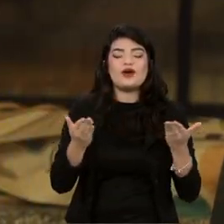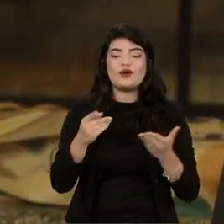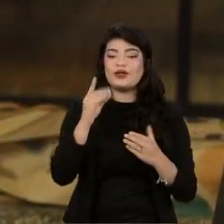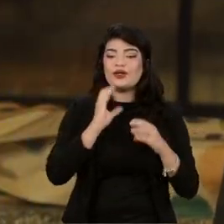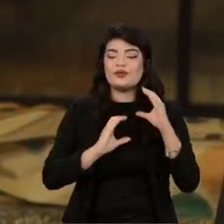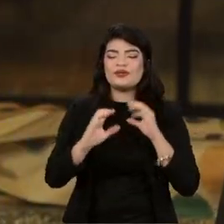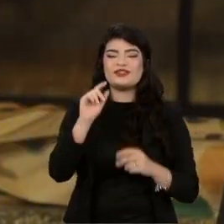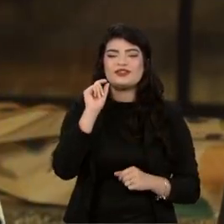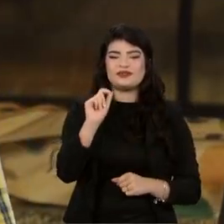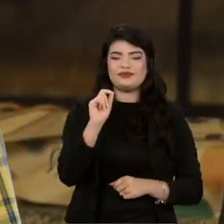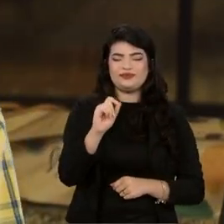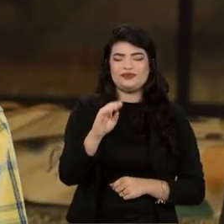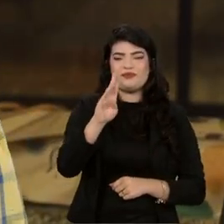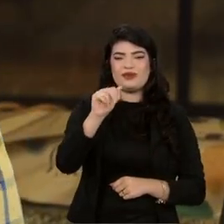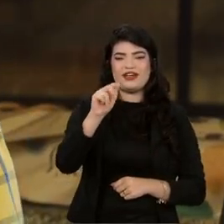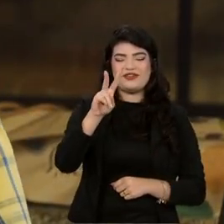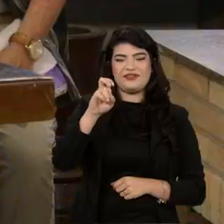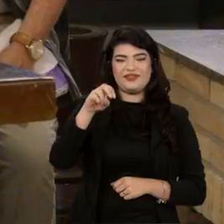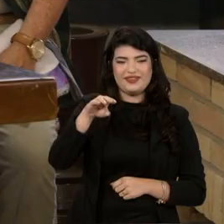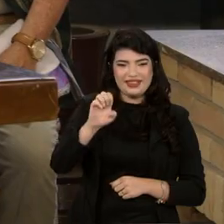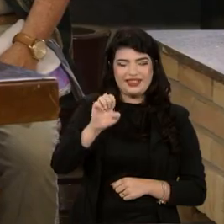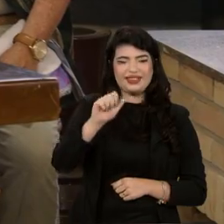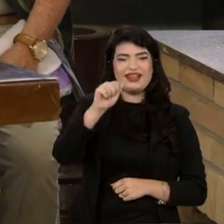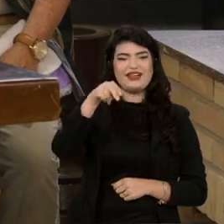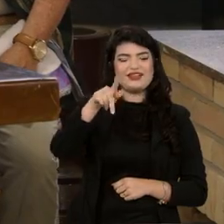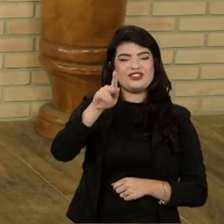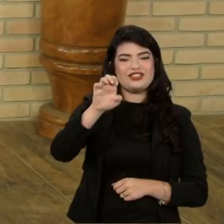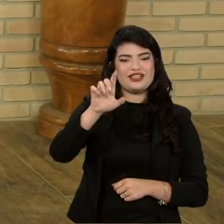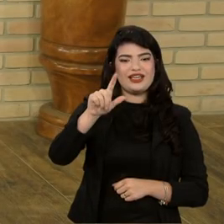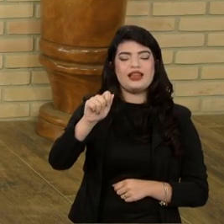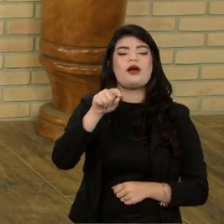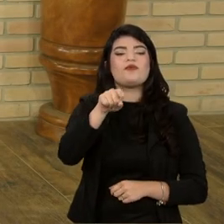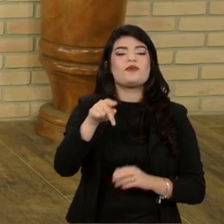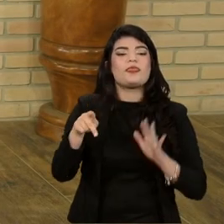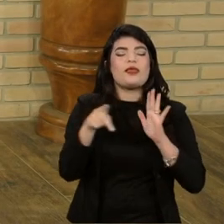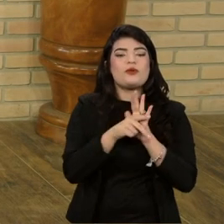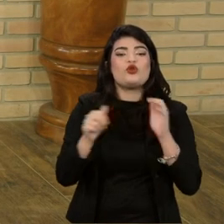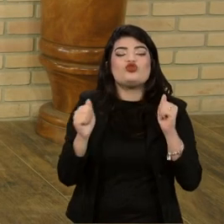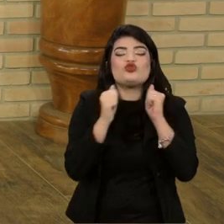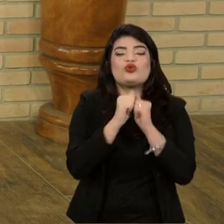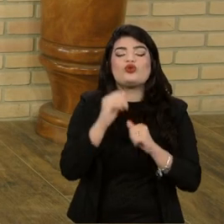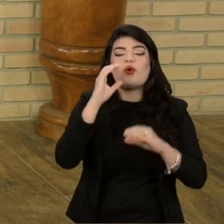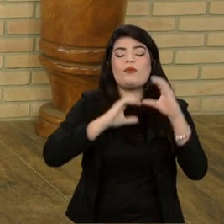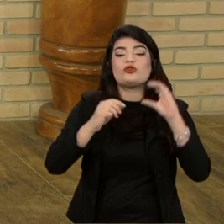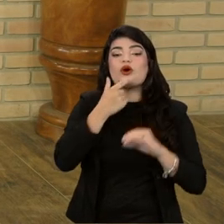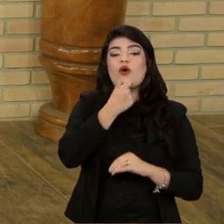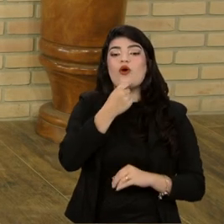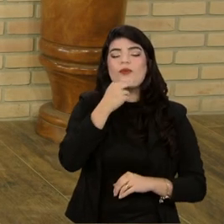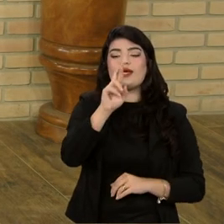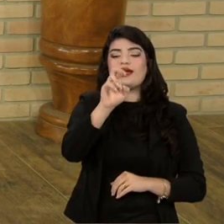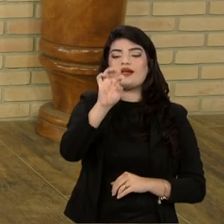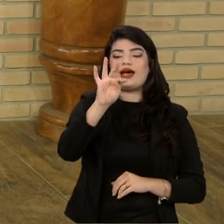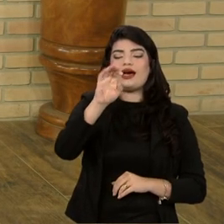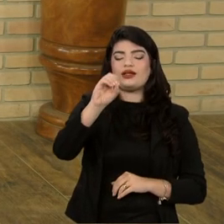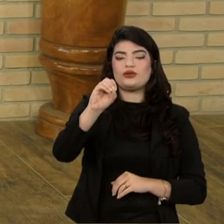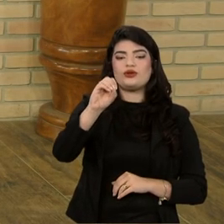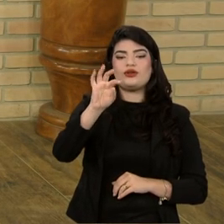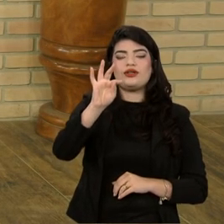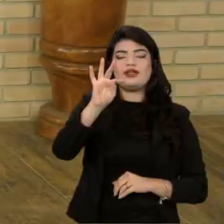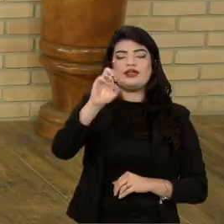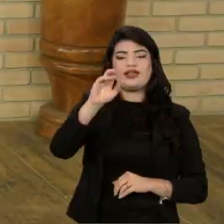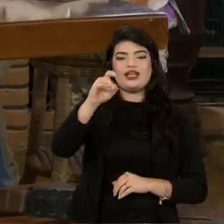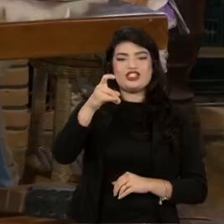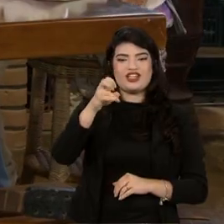o Bavini e a Ângela. Vamos cantar Raro. É uma música que ele fez junto com o Renato Teixeira. São parceiros. Música bonita